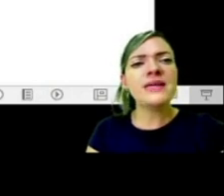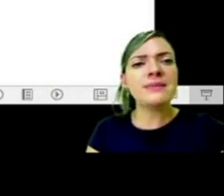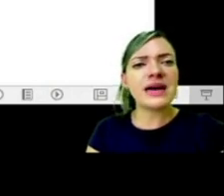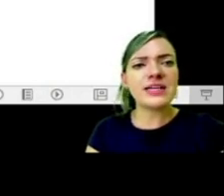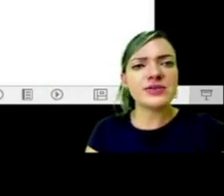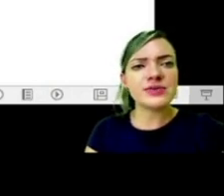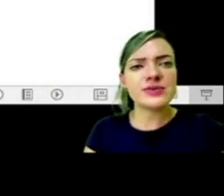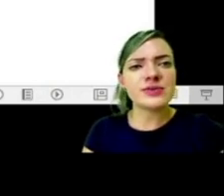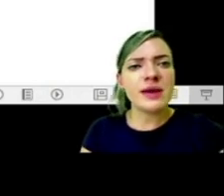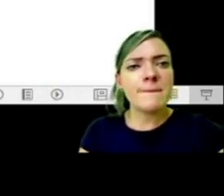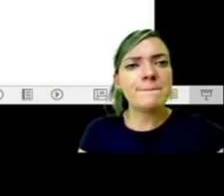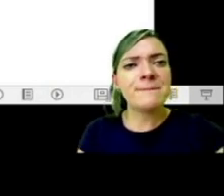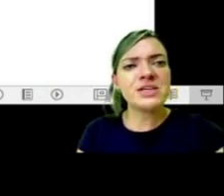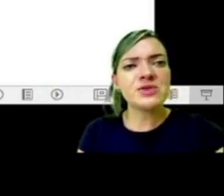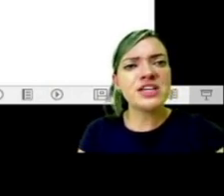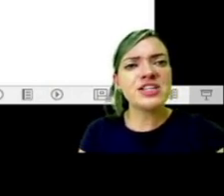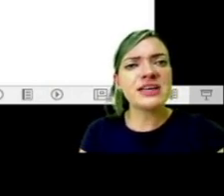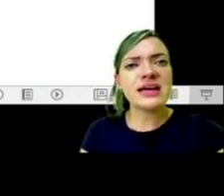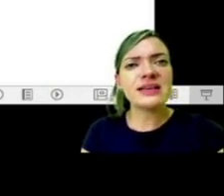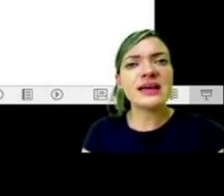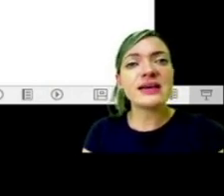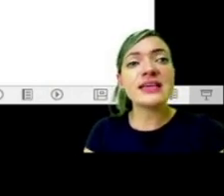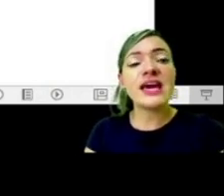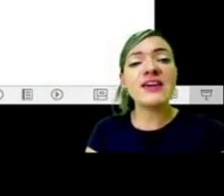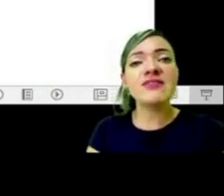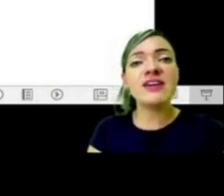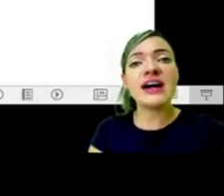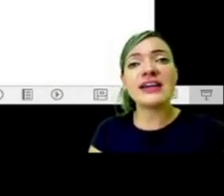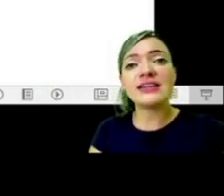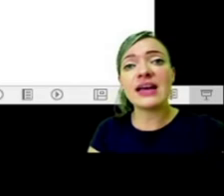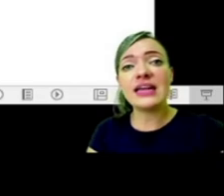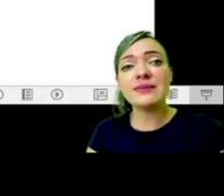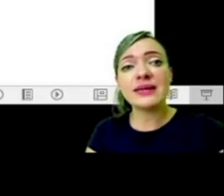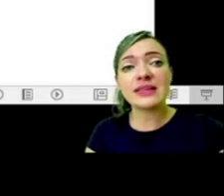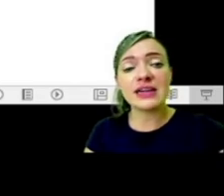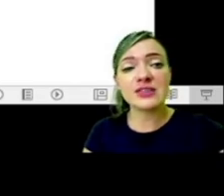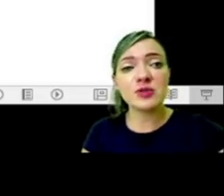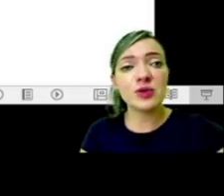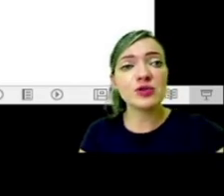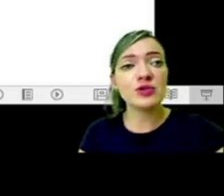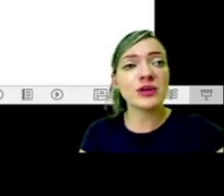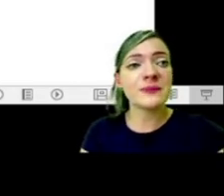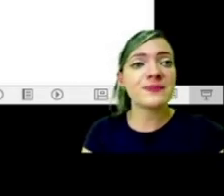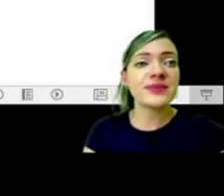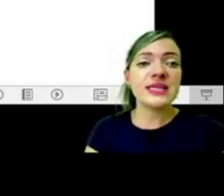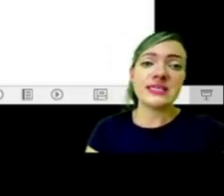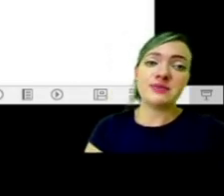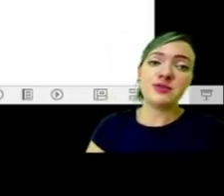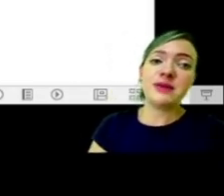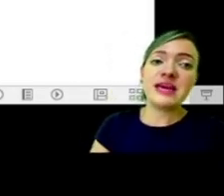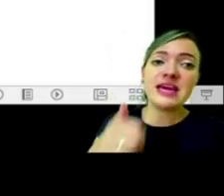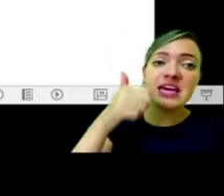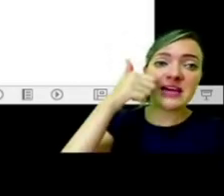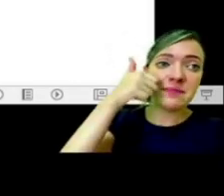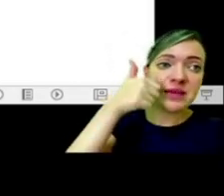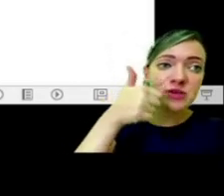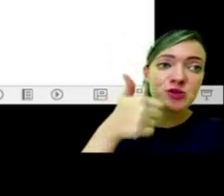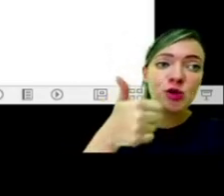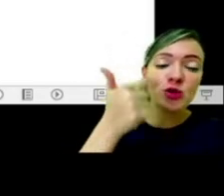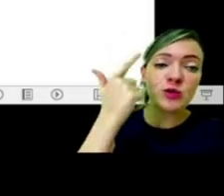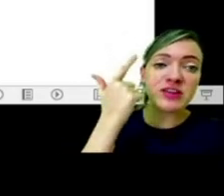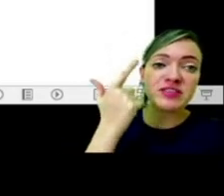consumidores primários? Passa o dedinho aí na tela. Quem vai alimentar-se do produtor? Muito